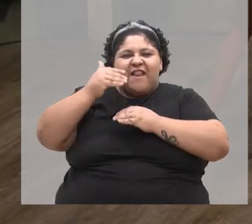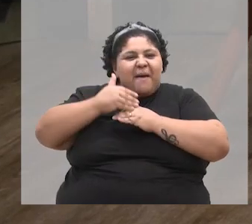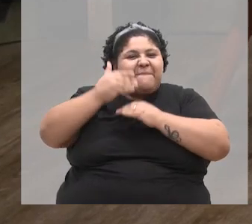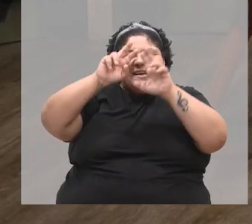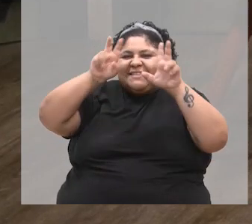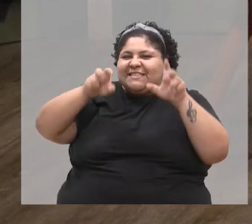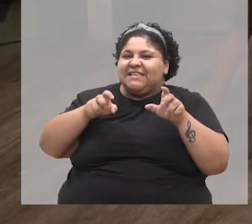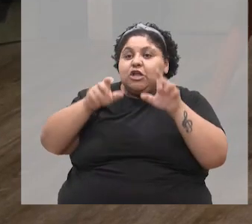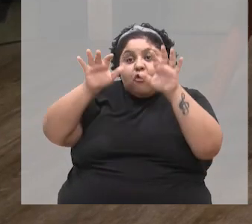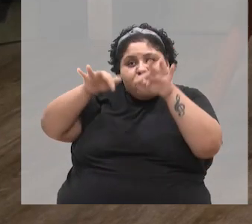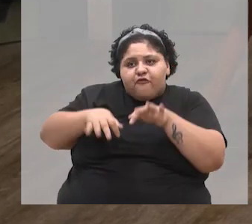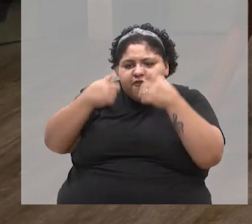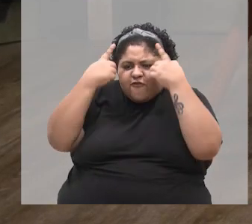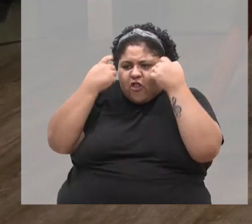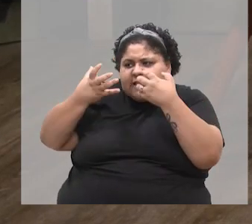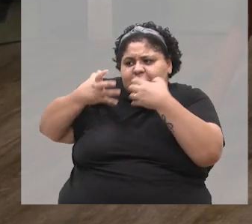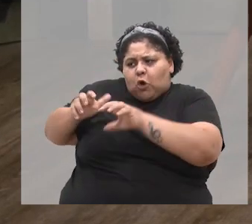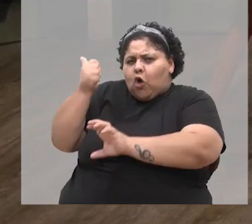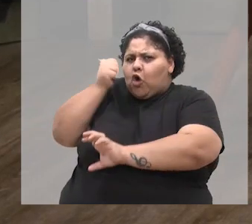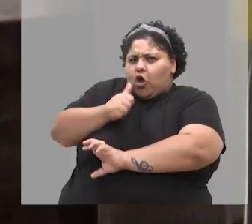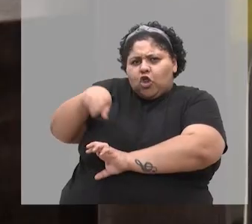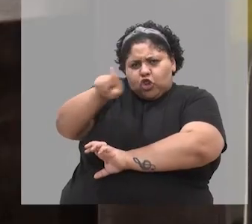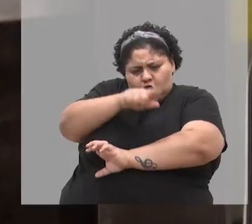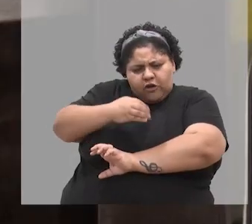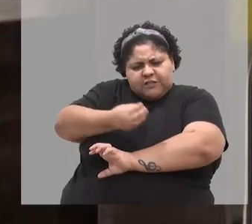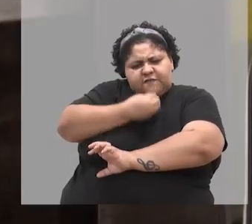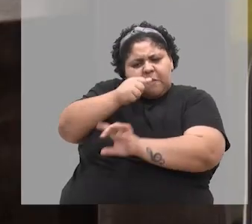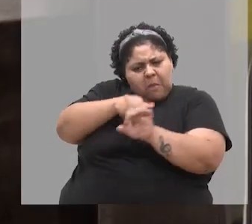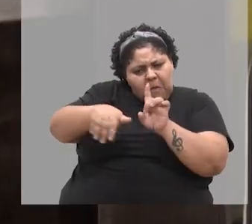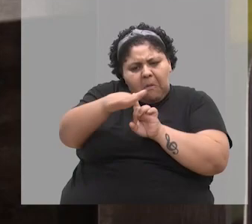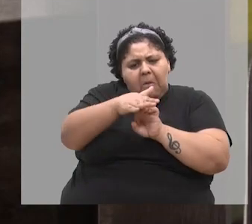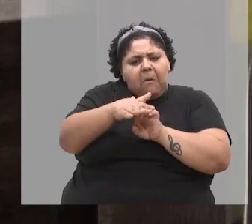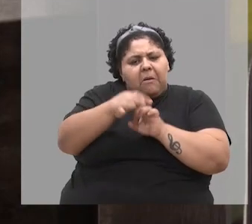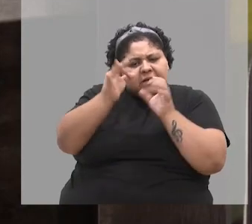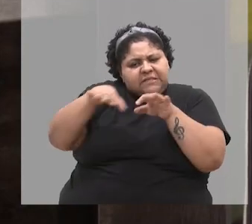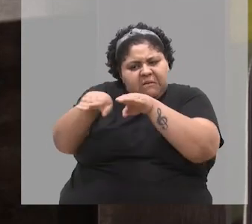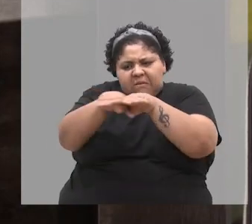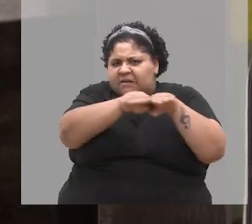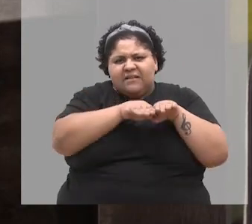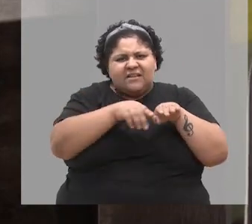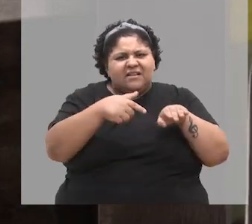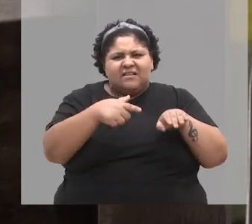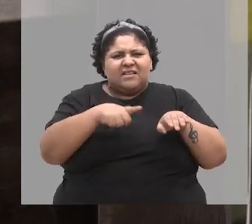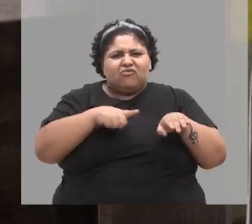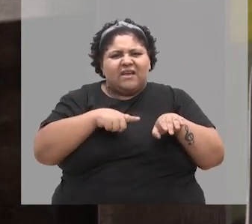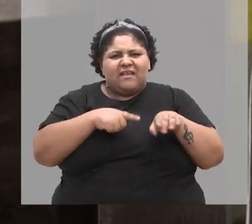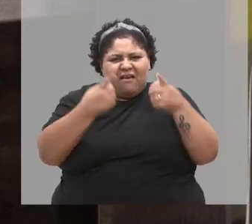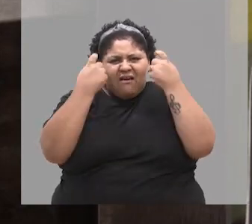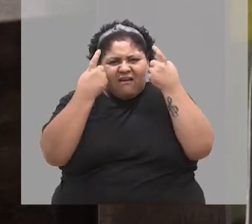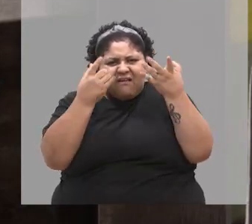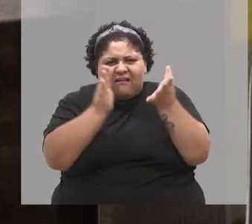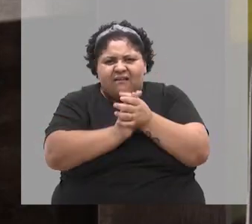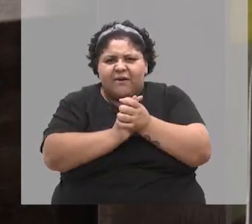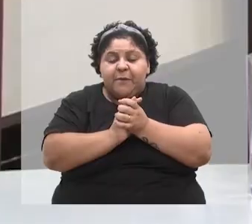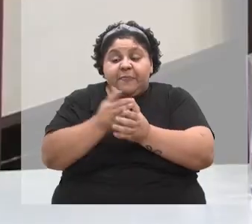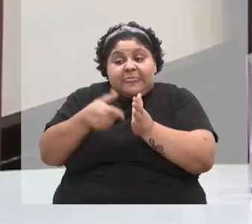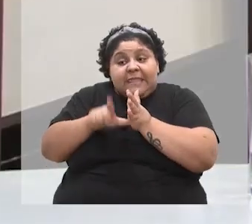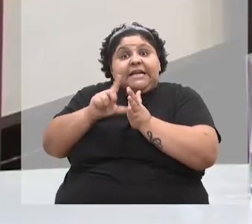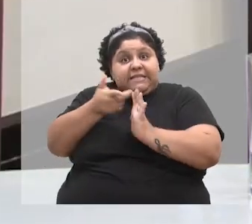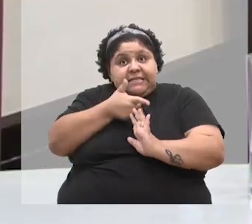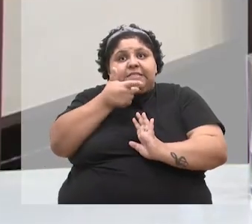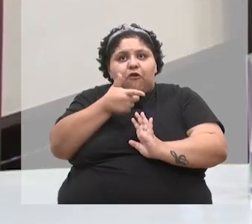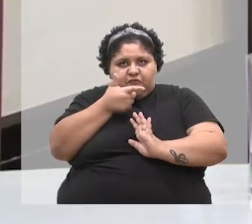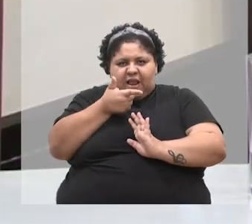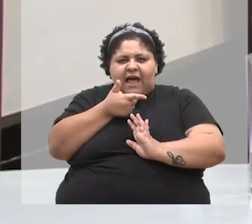de combate à violência contra a mulher, porque se nós vivêssemos numa sociedade de fato justa e igualitária, a gente não teria essas violências. Eu até comentava com a